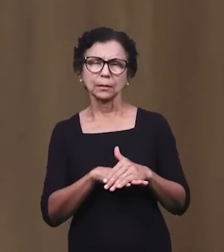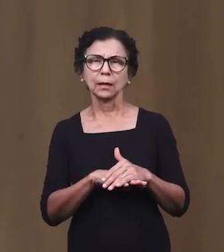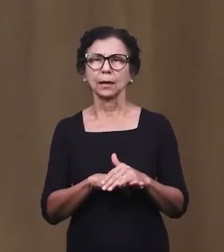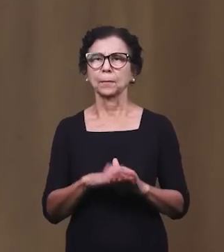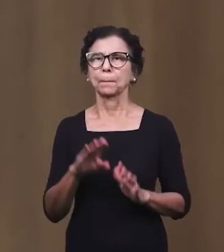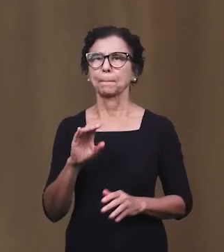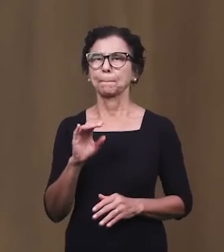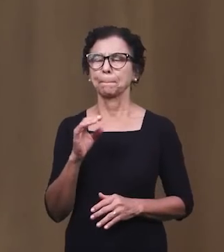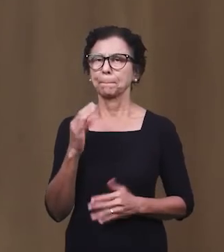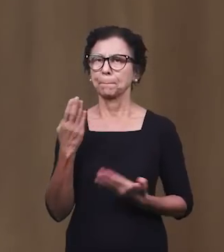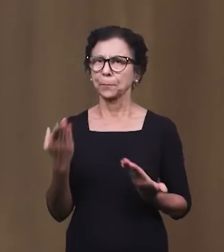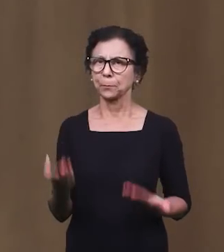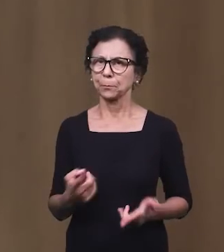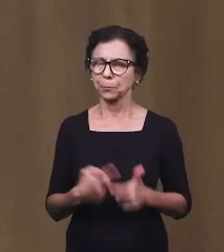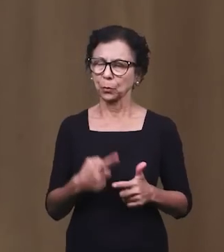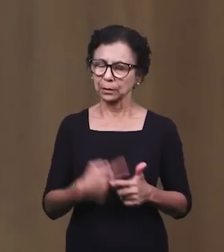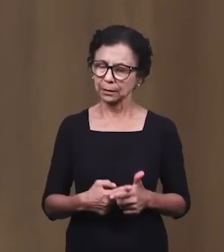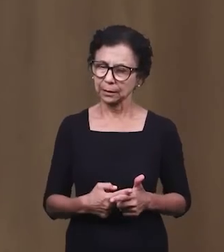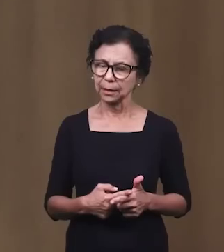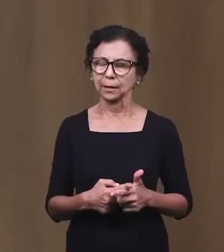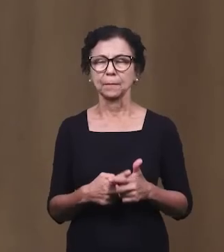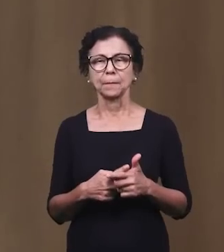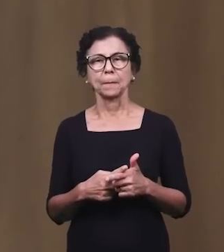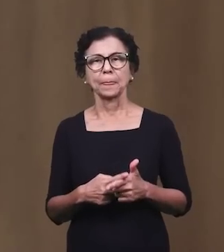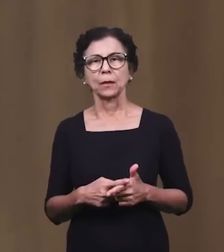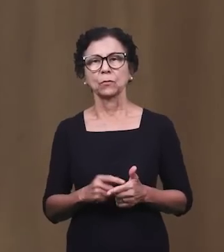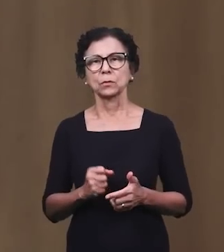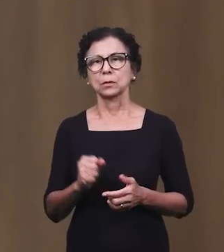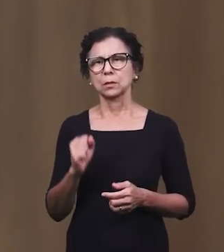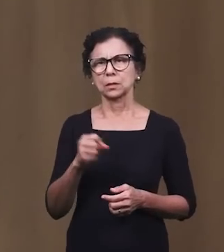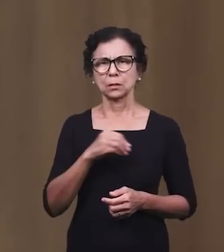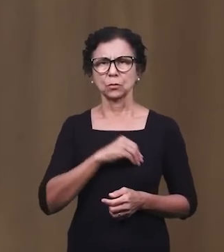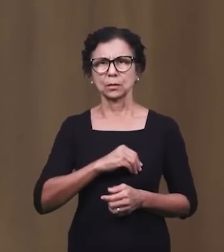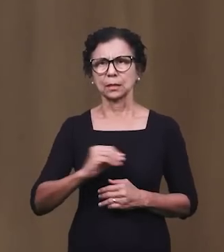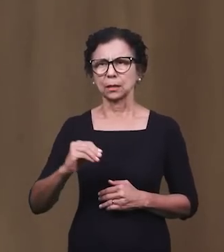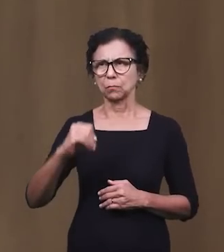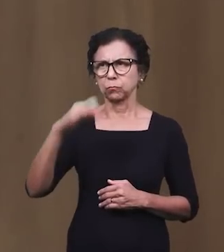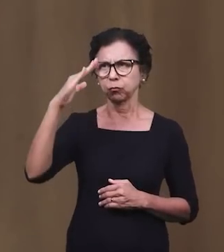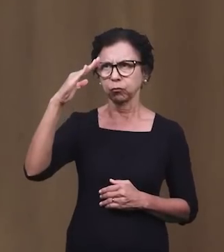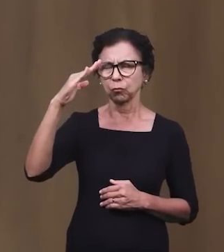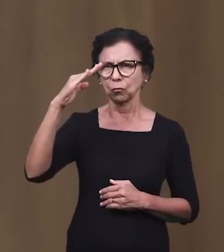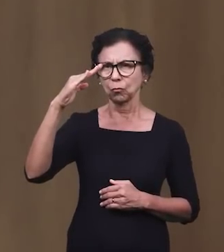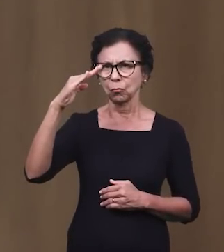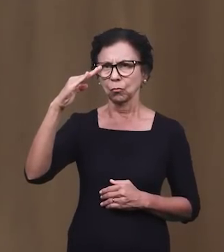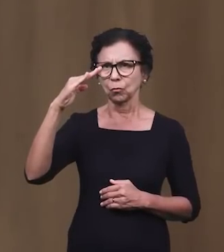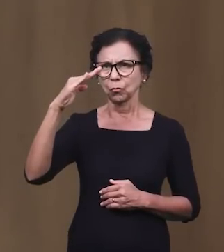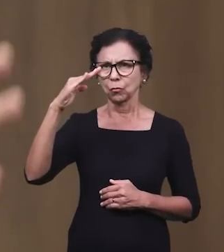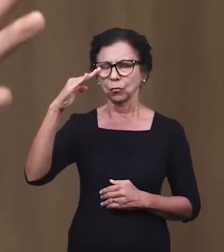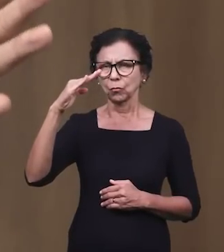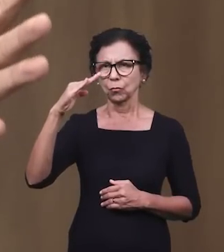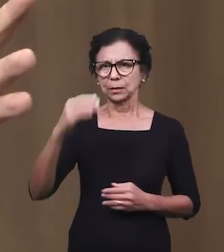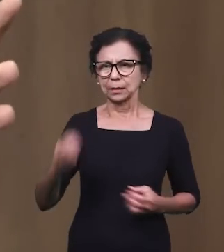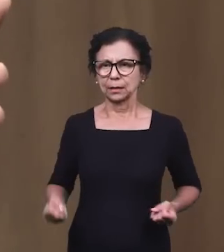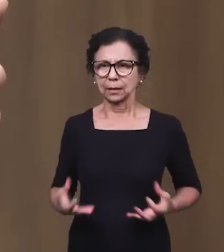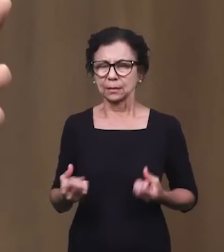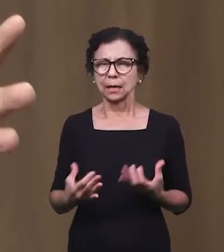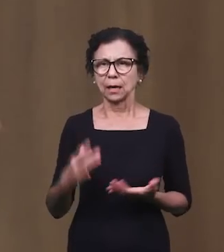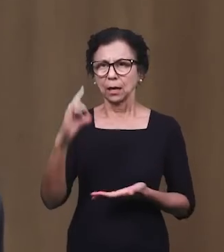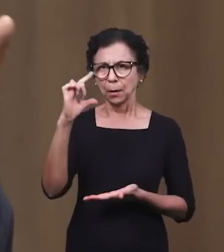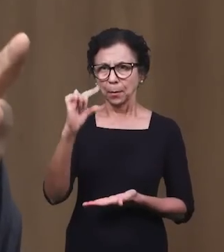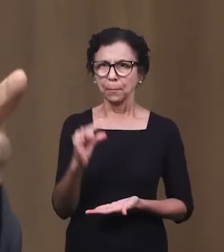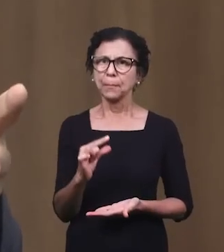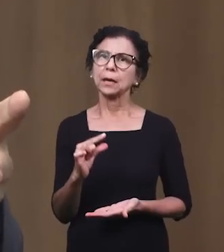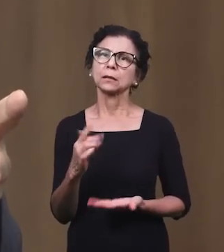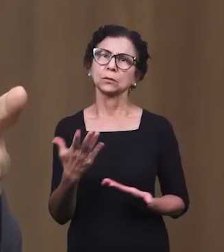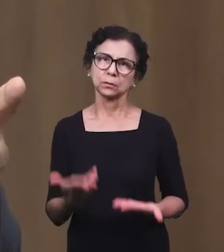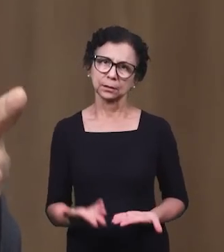recebe, que você tenha despesas abaixo dos seus rendimentos, para que sobre dinheiro todos os meses. Isso é o ideal.